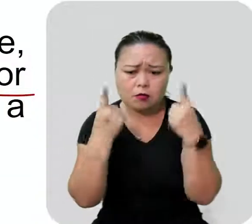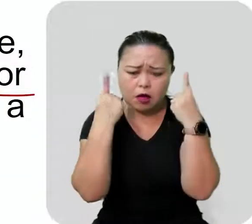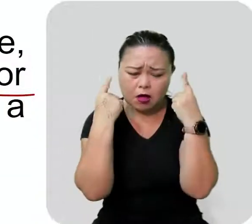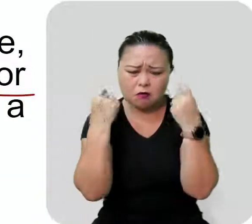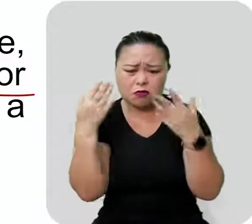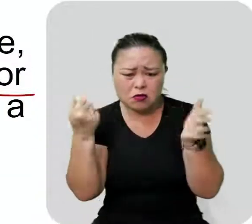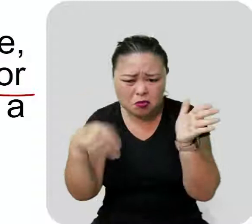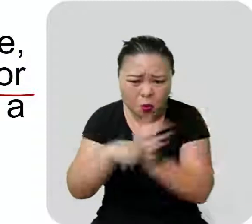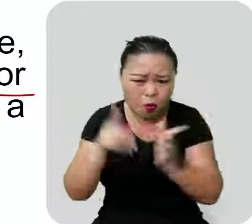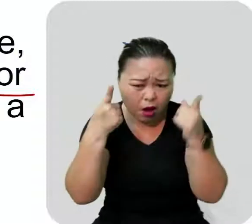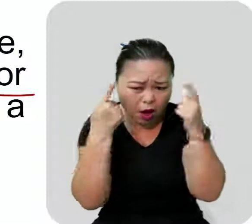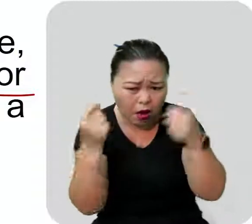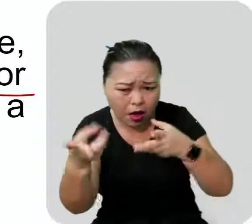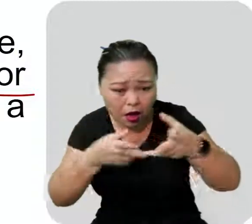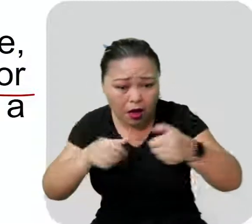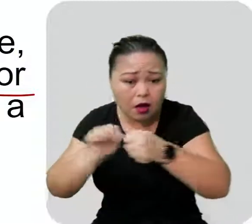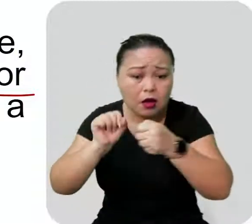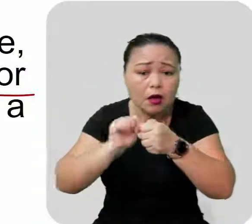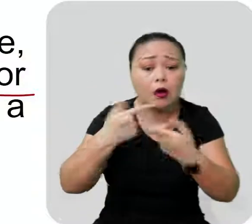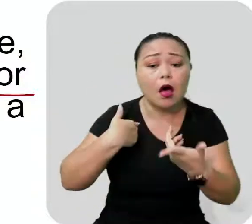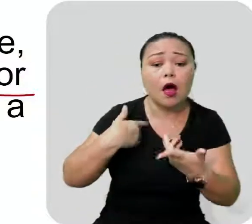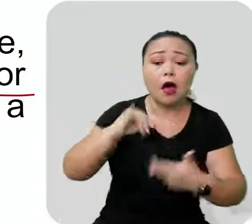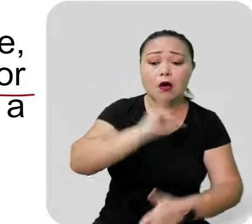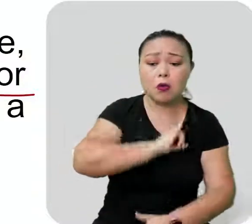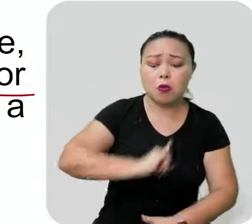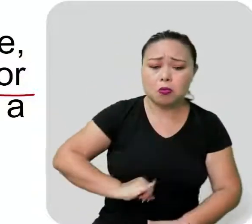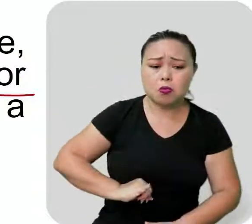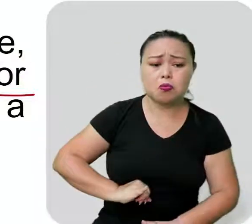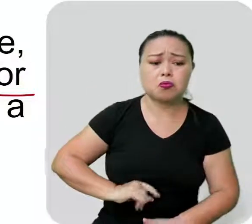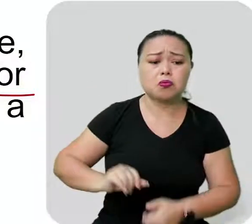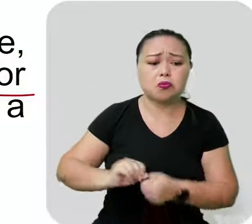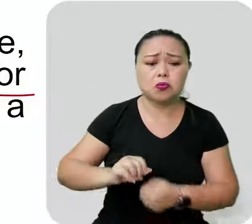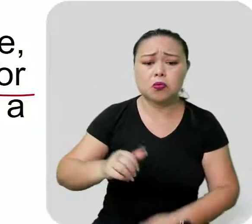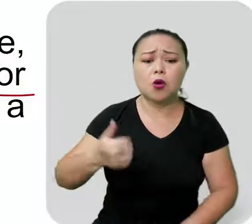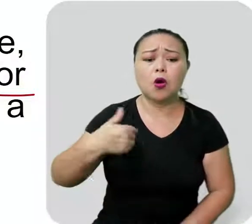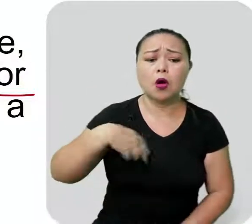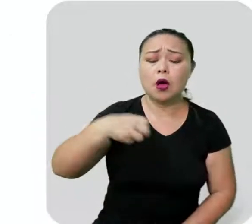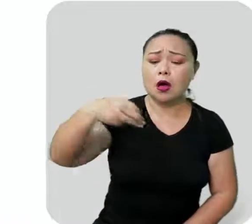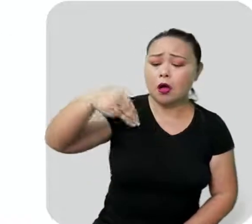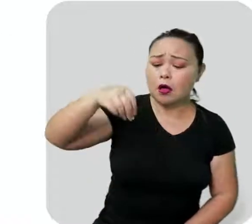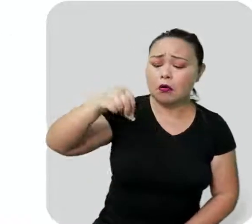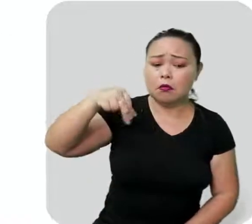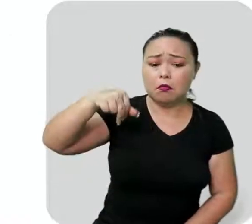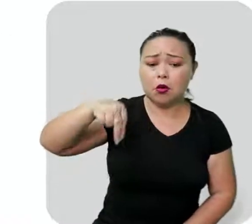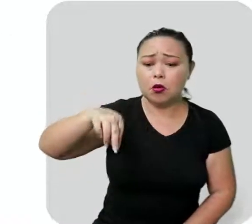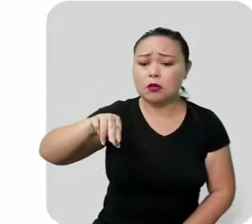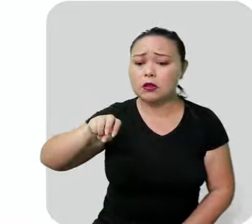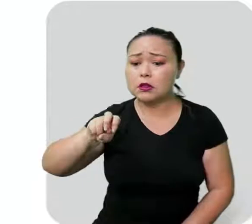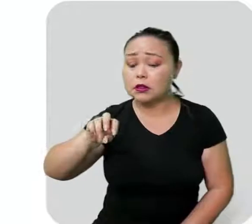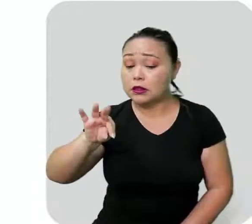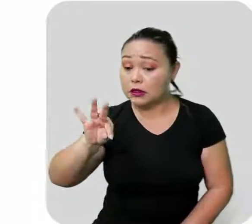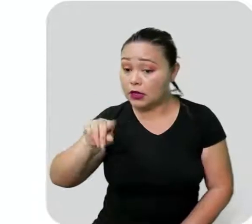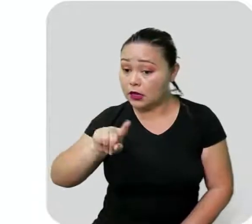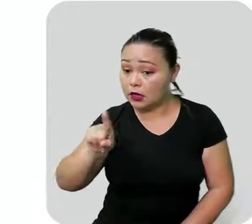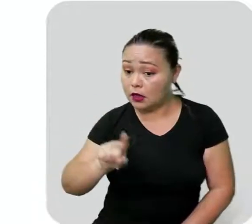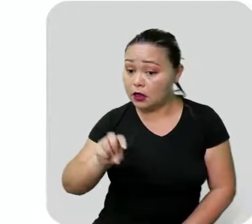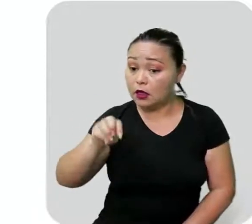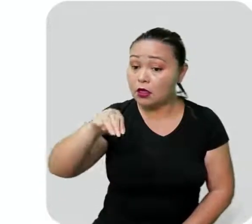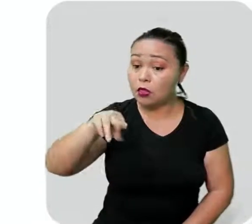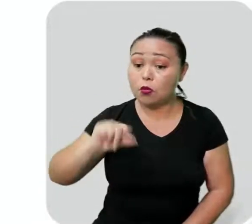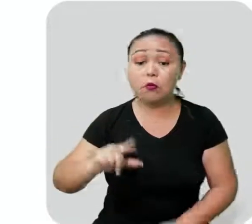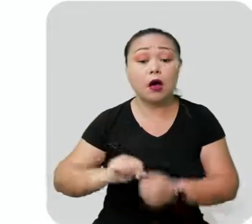téchiné de Montezuma e saqueou a cidade detectan e Aqui nós temos